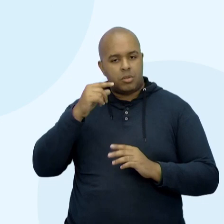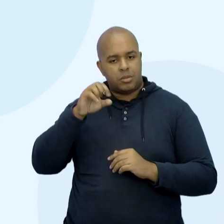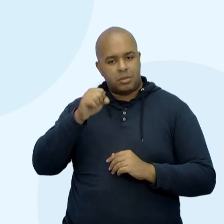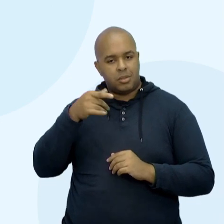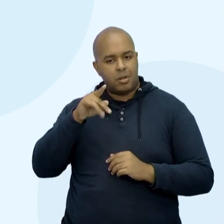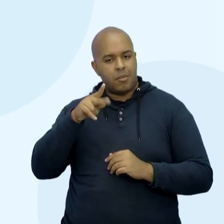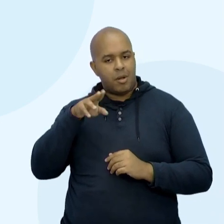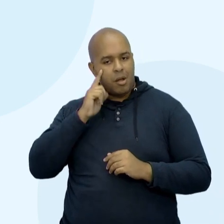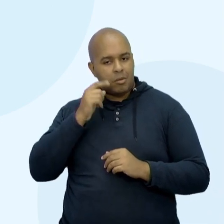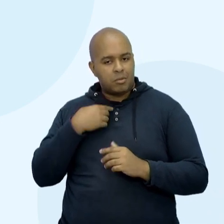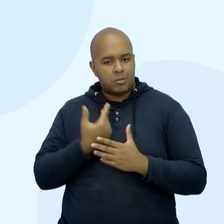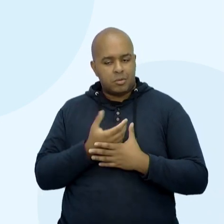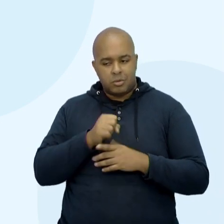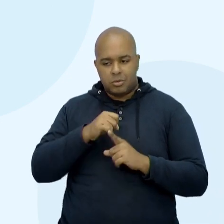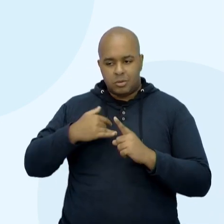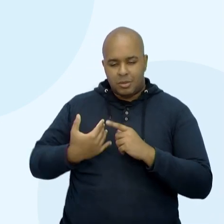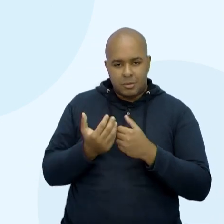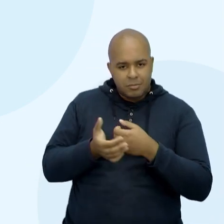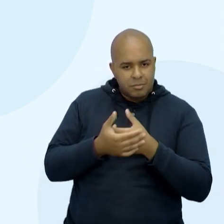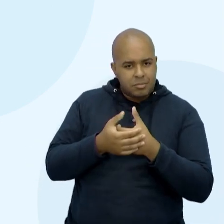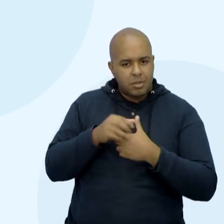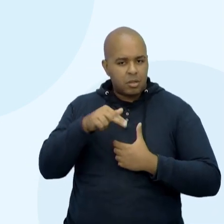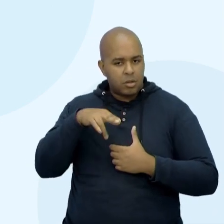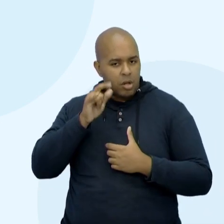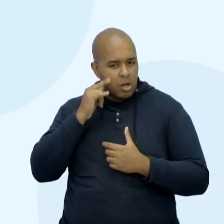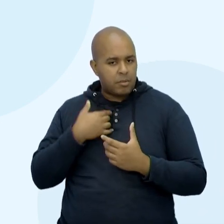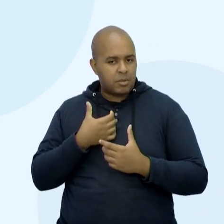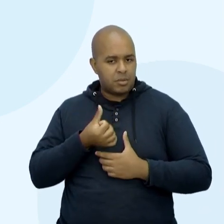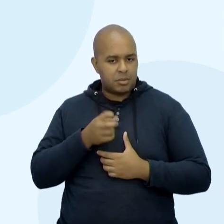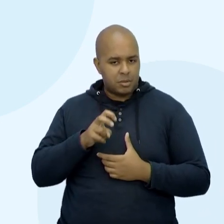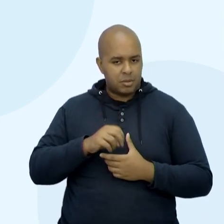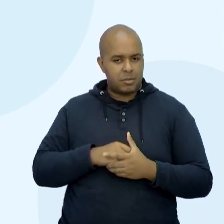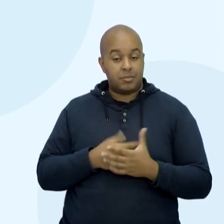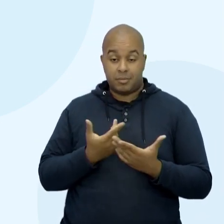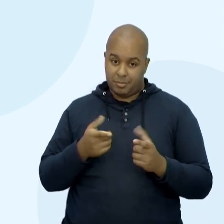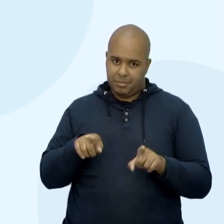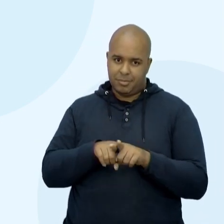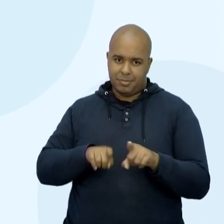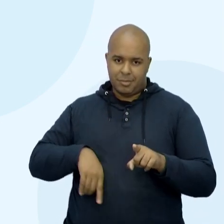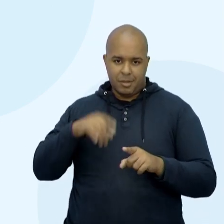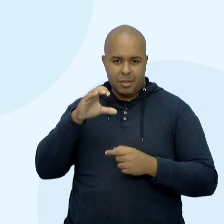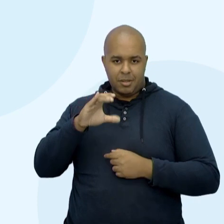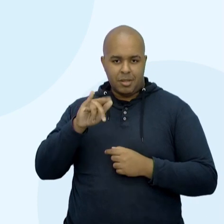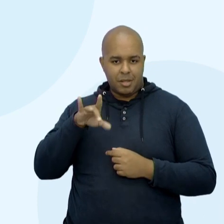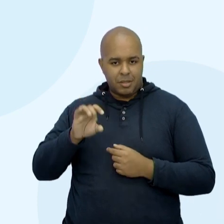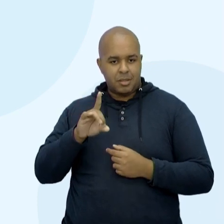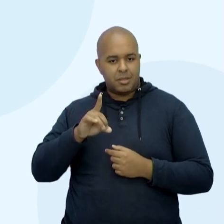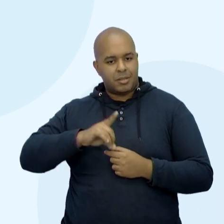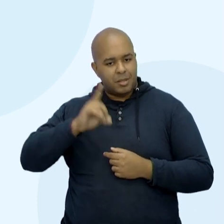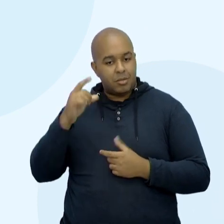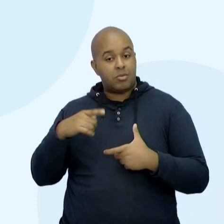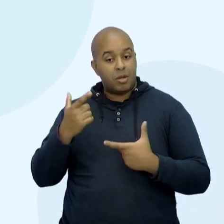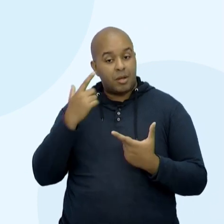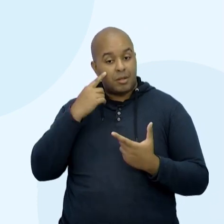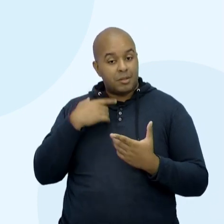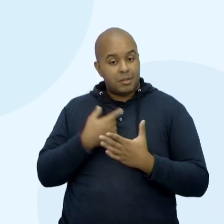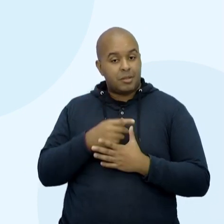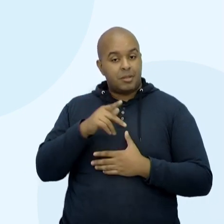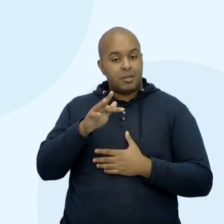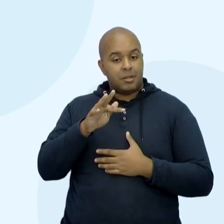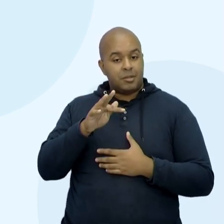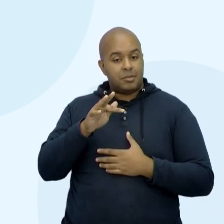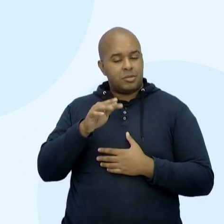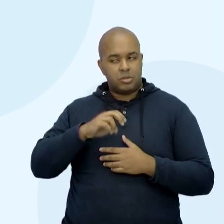Paulo, Sociedade Anônima, de Luiz Sérgio Persson, 65. Clássico do cinema, Cidade de Deus. Fernando